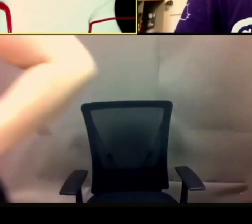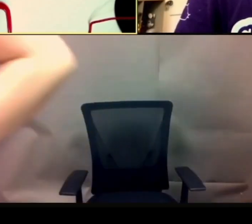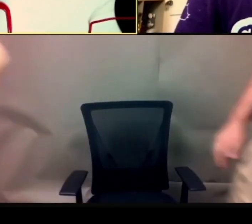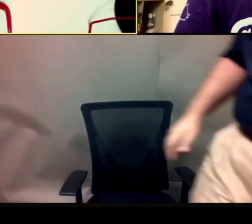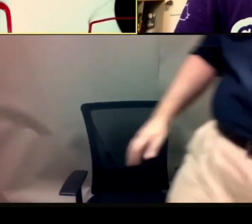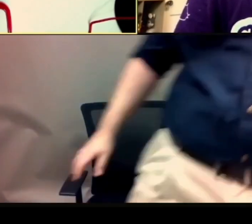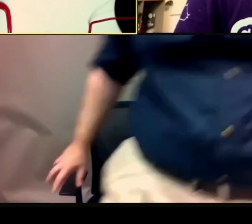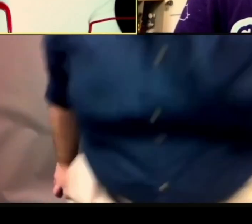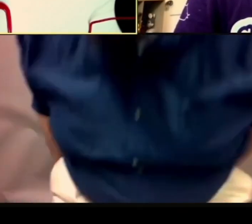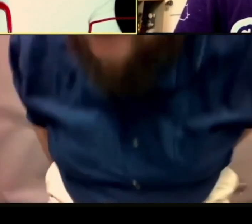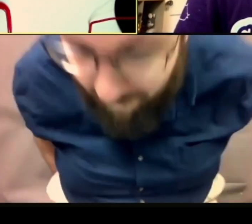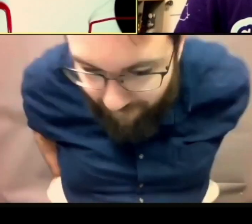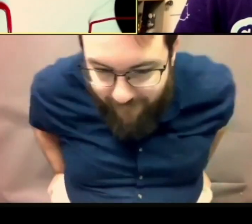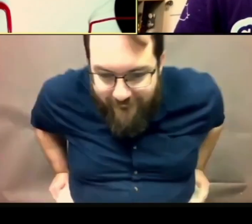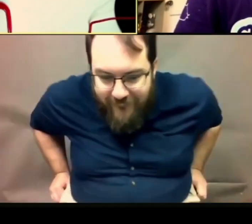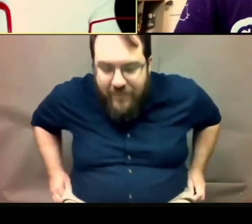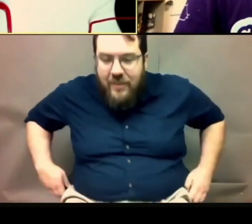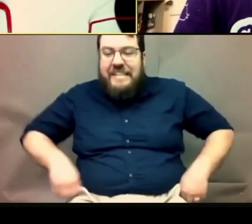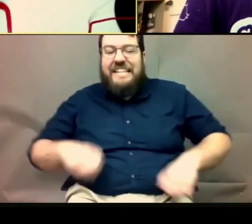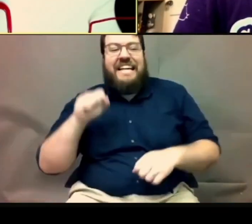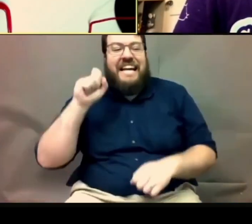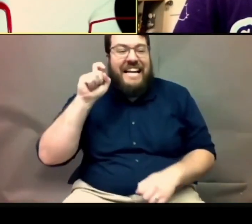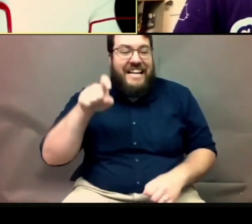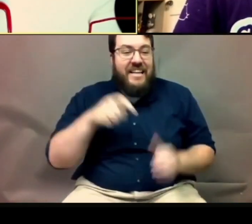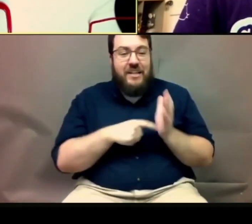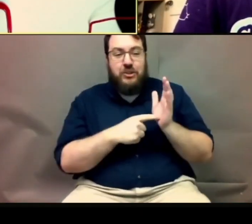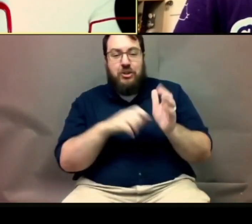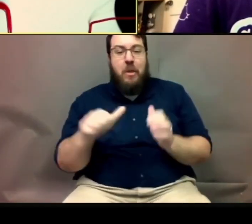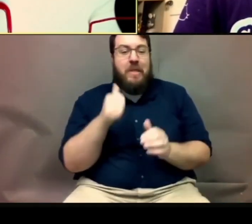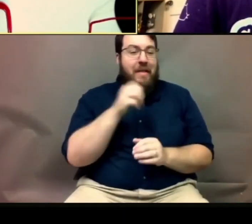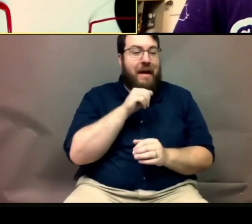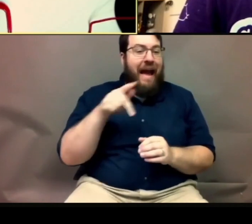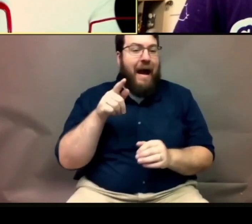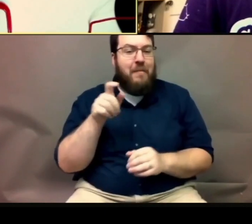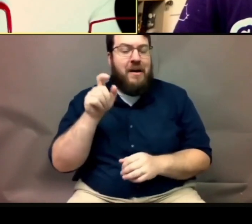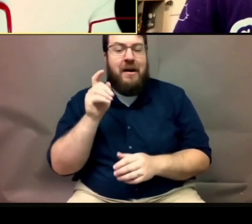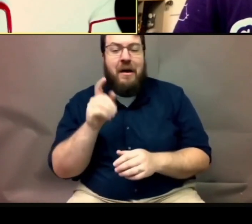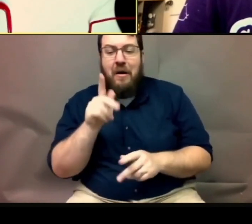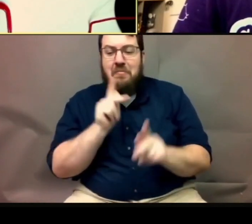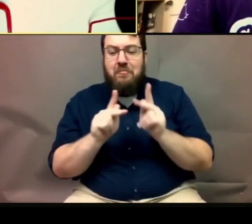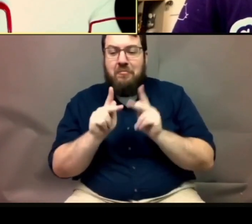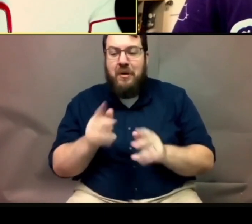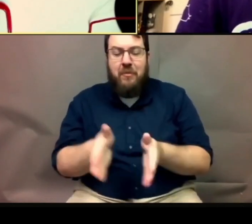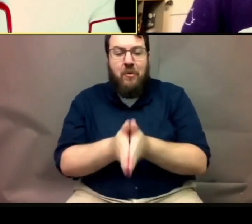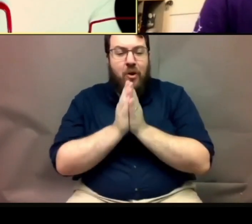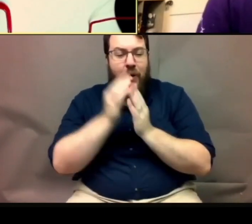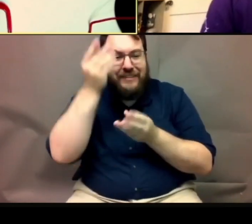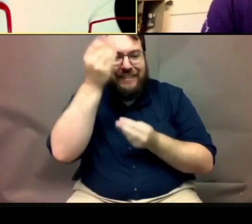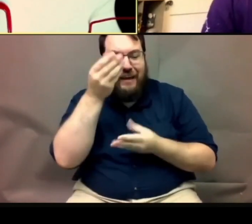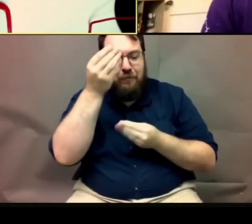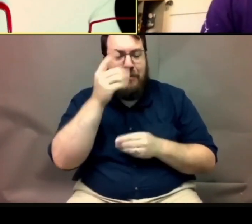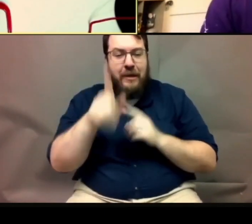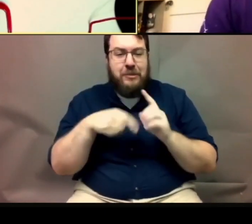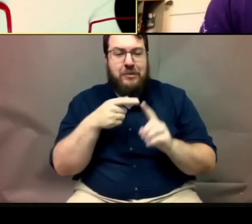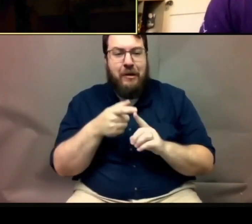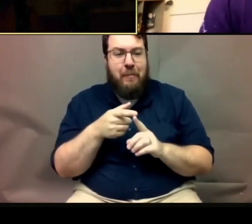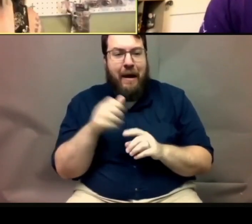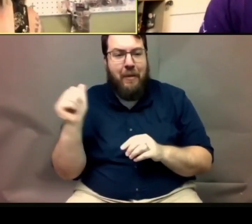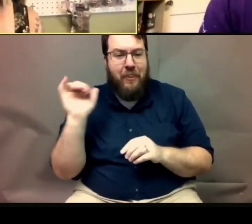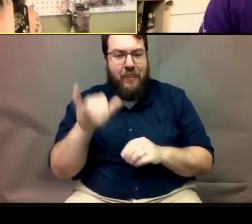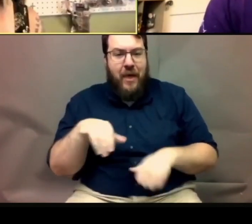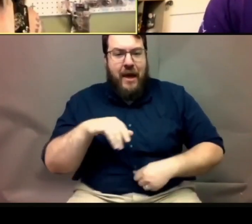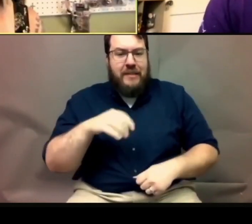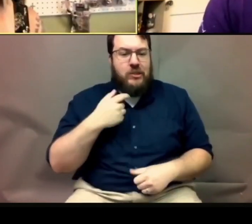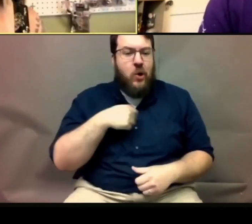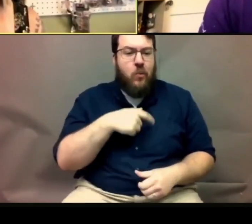Podemos mostrar o nosso outro aplicativo, porque as pessoas estão perguntando sobre o controle do mouse. Eu vou mostrar dois, depois que